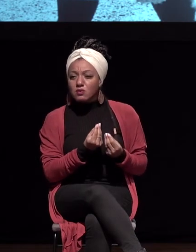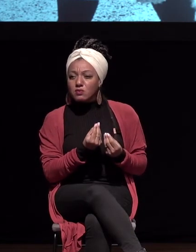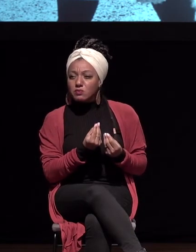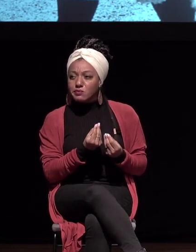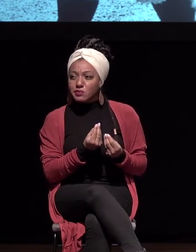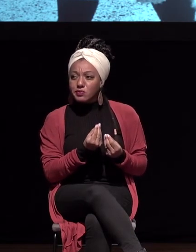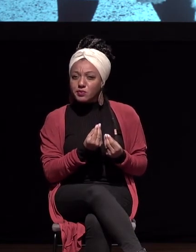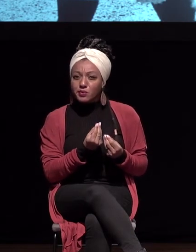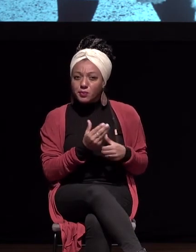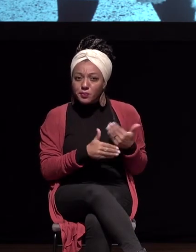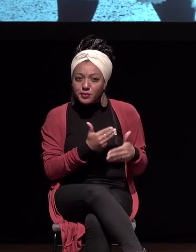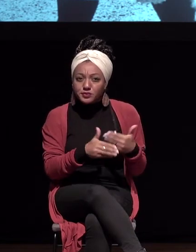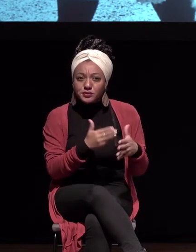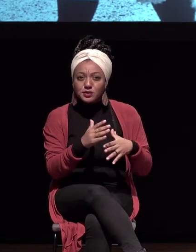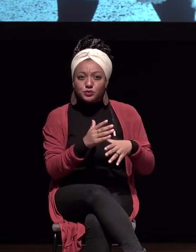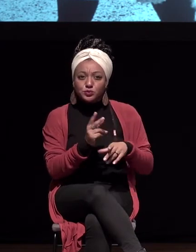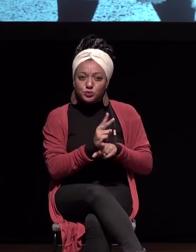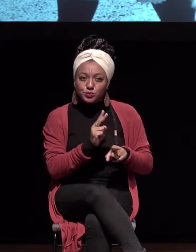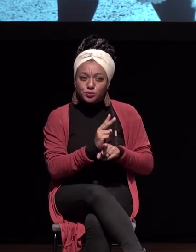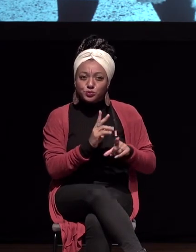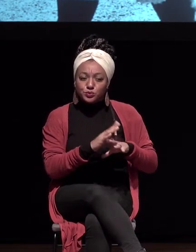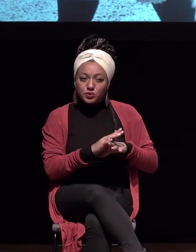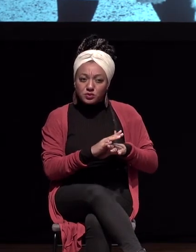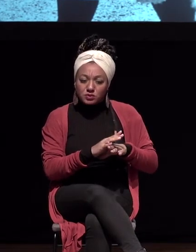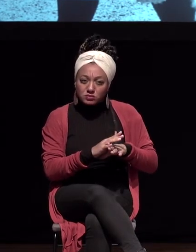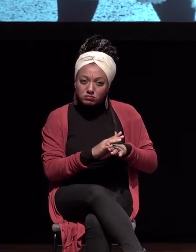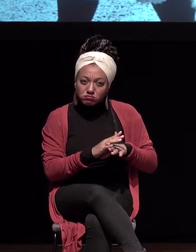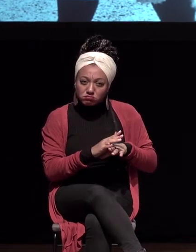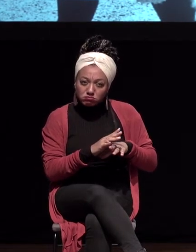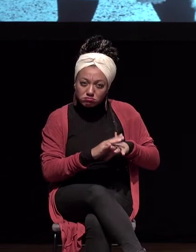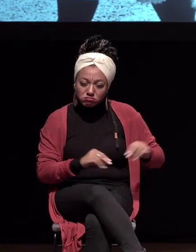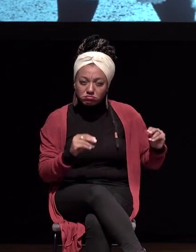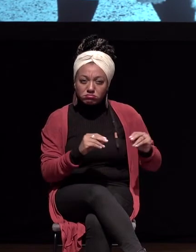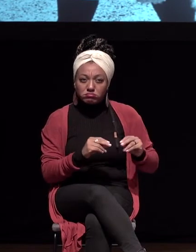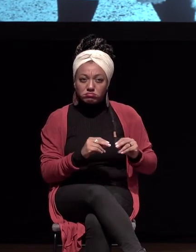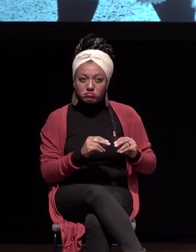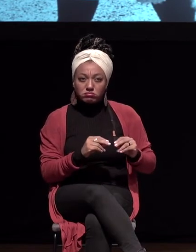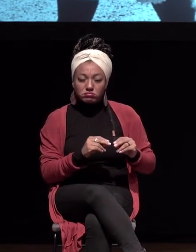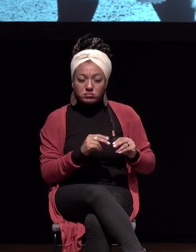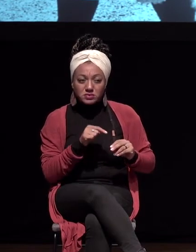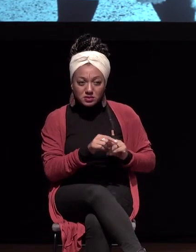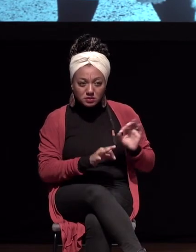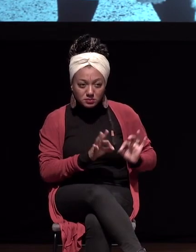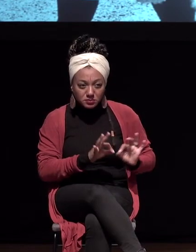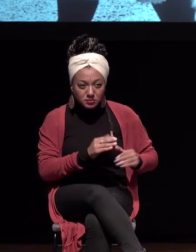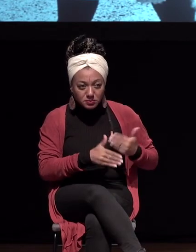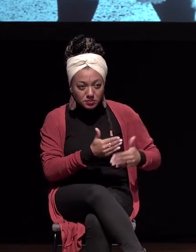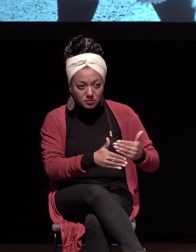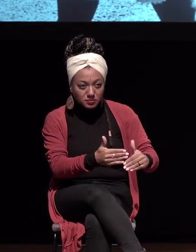cura que vem elaborado junto com esse processo da memória.